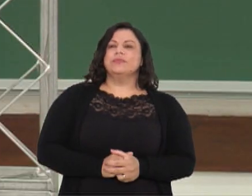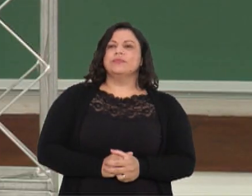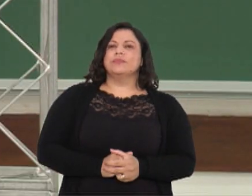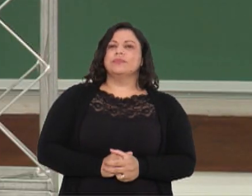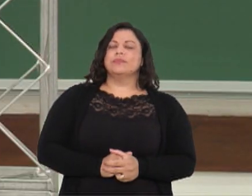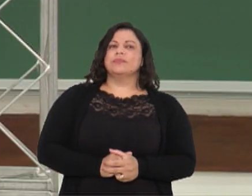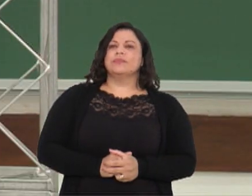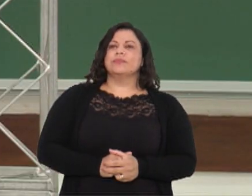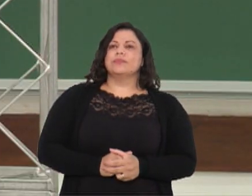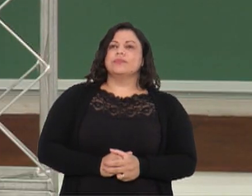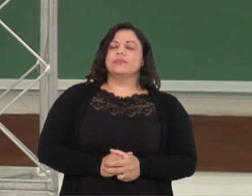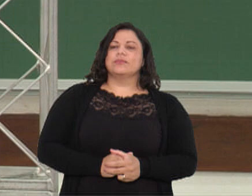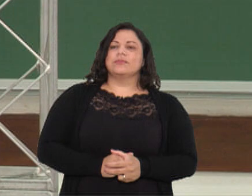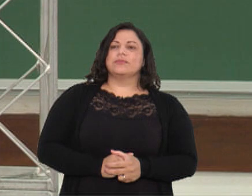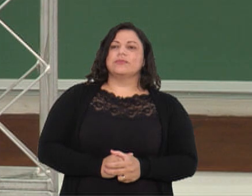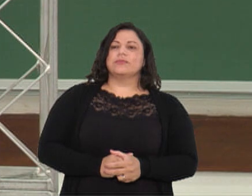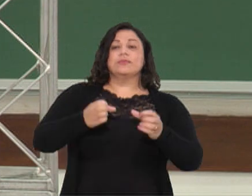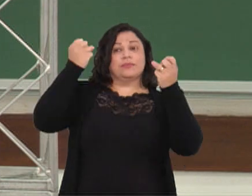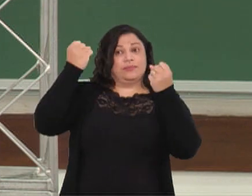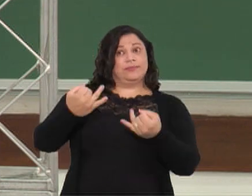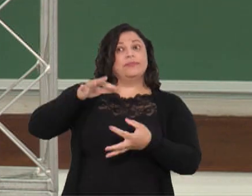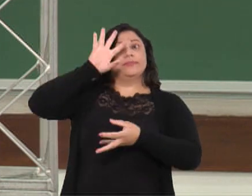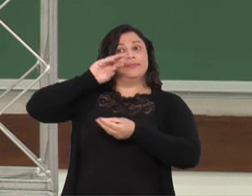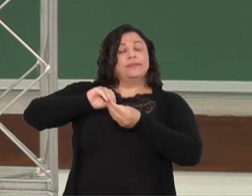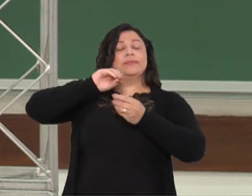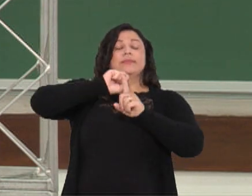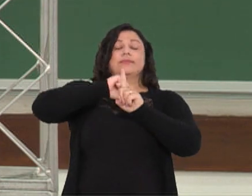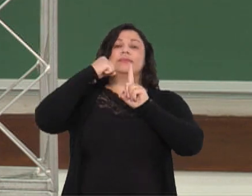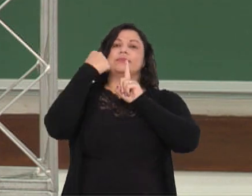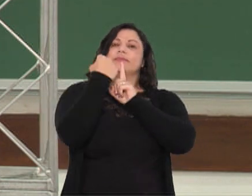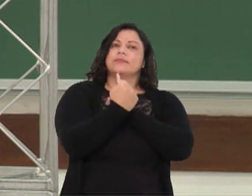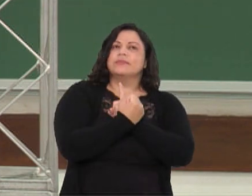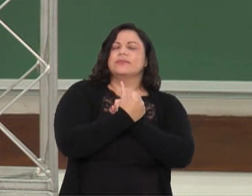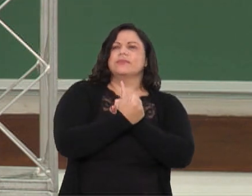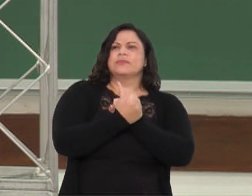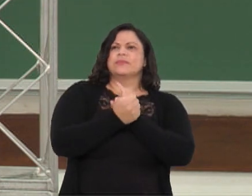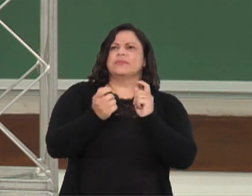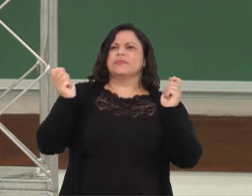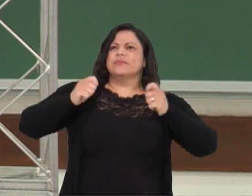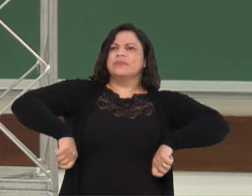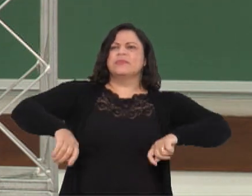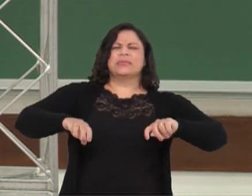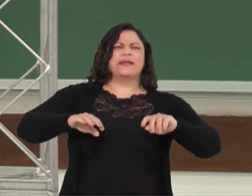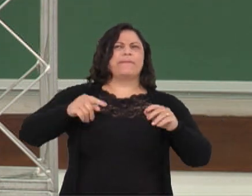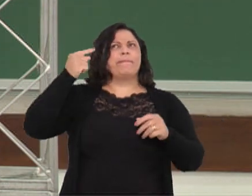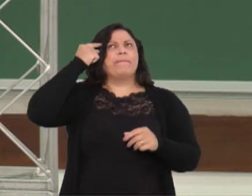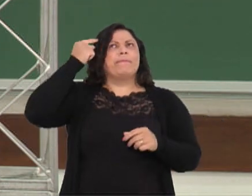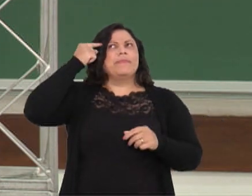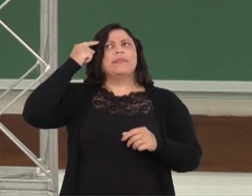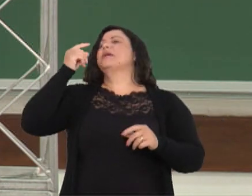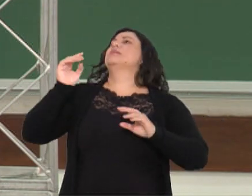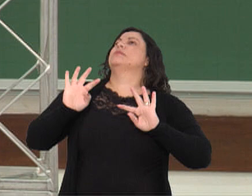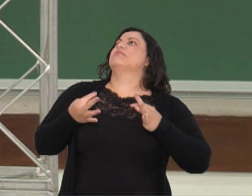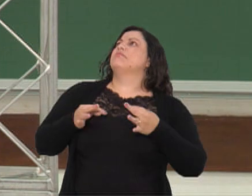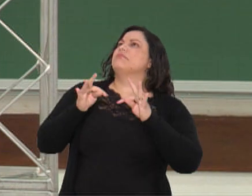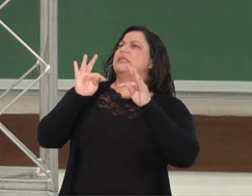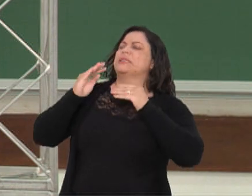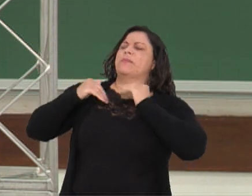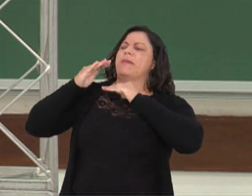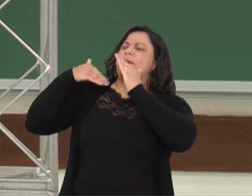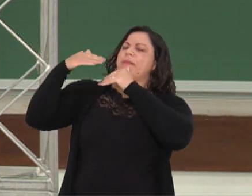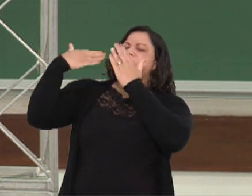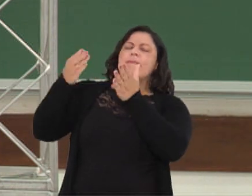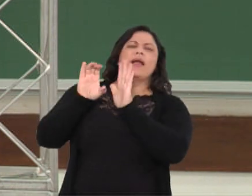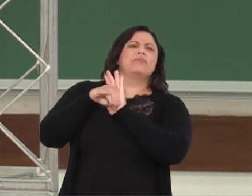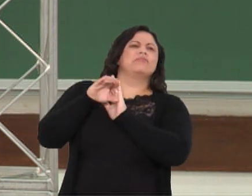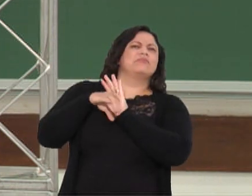dizendo que a sociedade é mais tecnológica. Pensa que quando Marx desenvolveu o